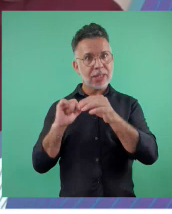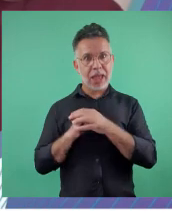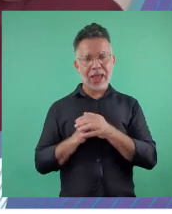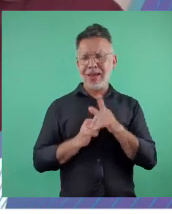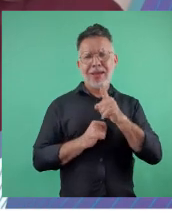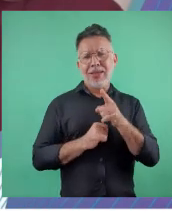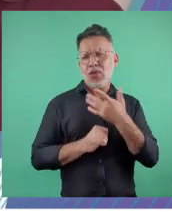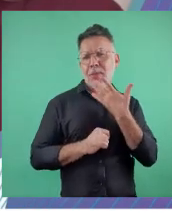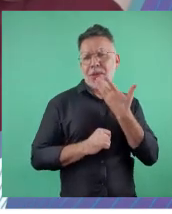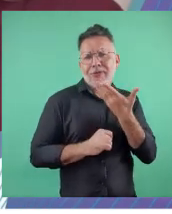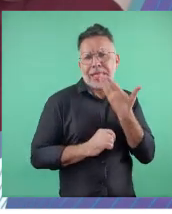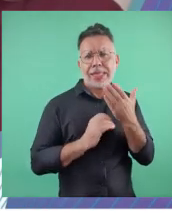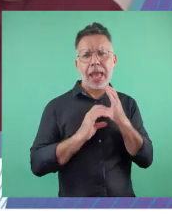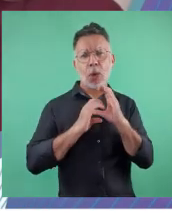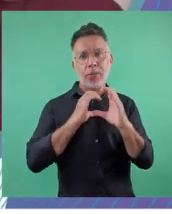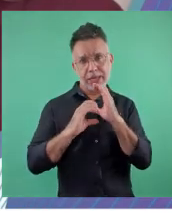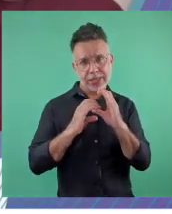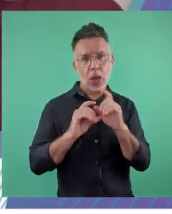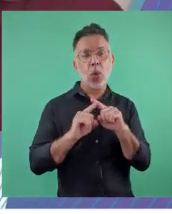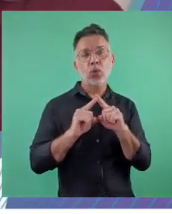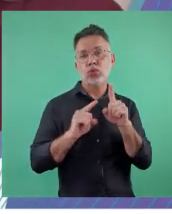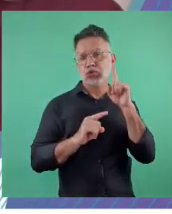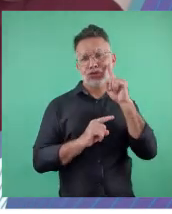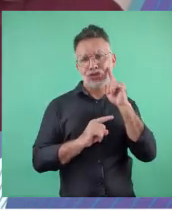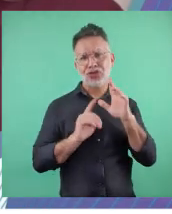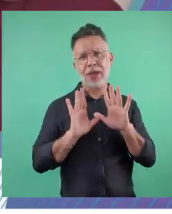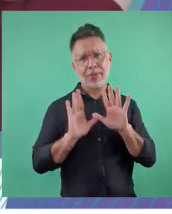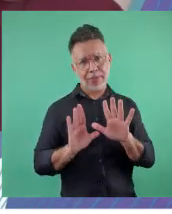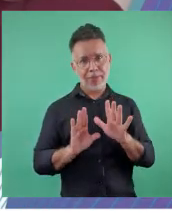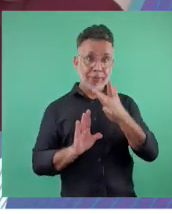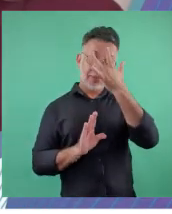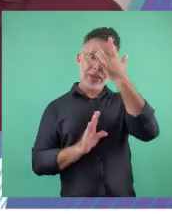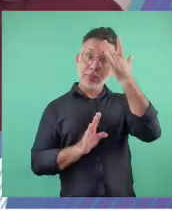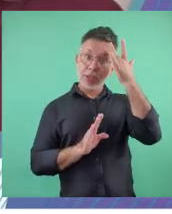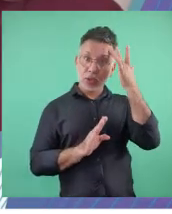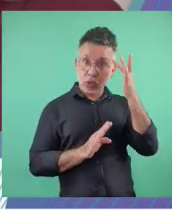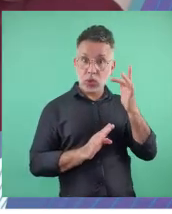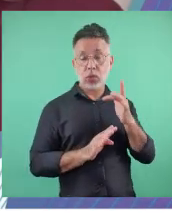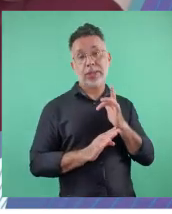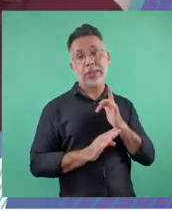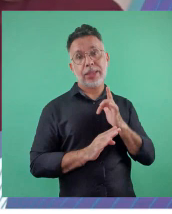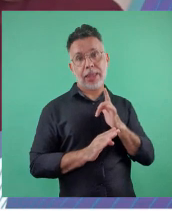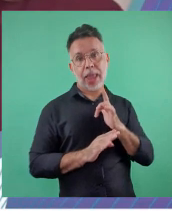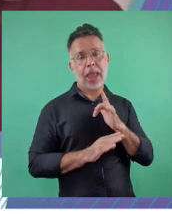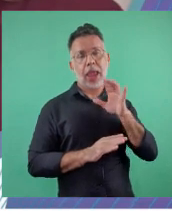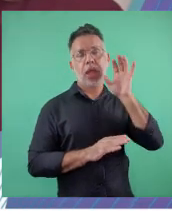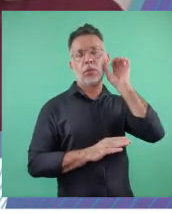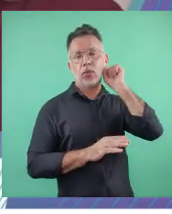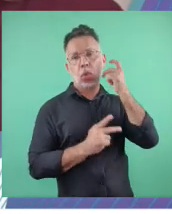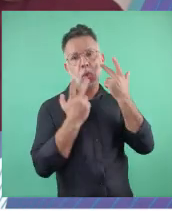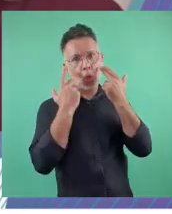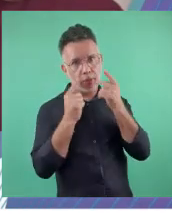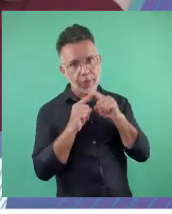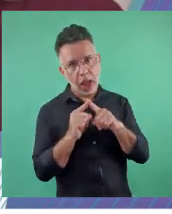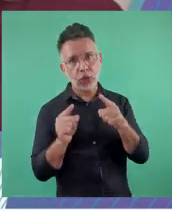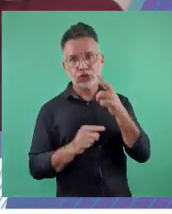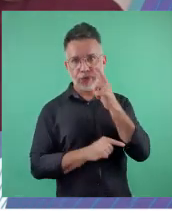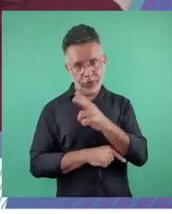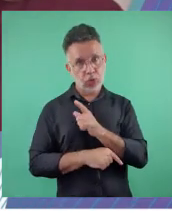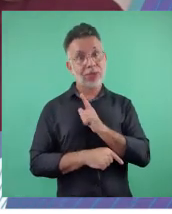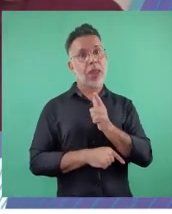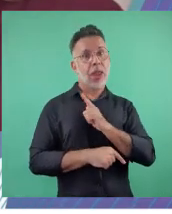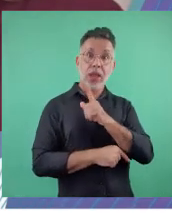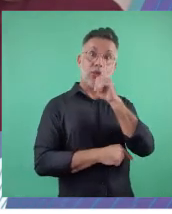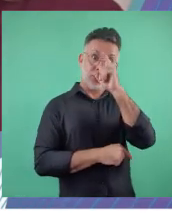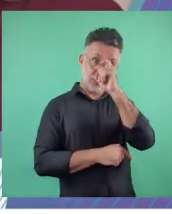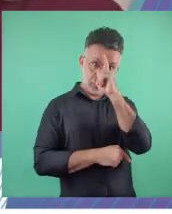algo que todos deveriam usar, não somente para facilitar a comunicação do dia a dia para as pessoas com audição normal, que a